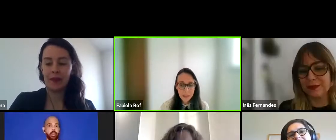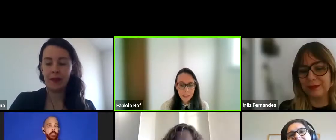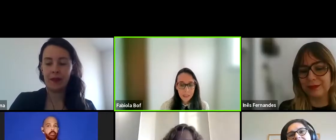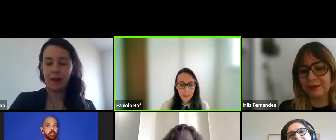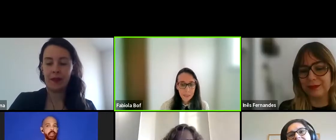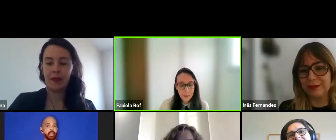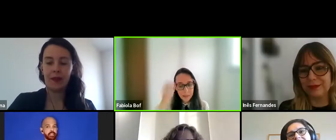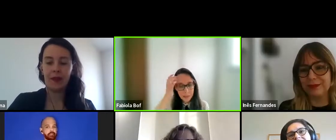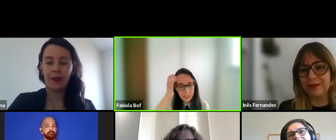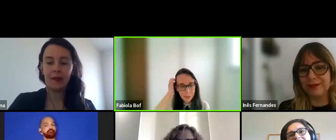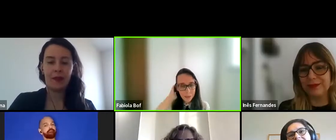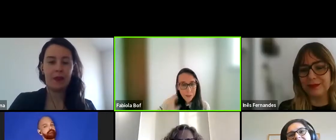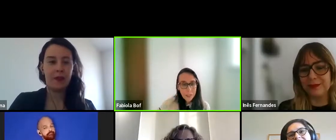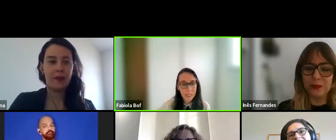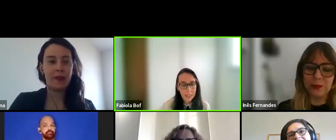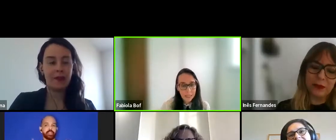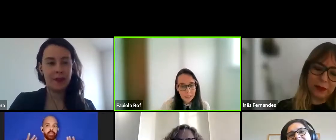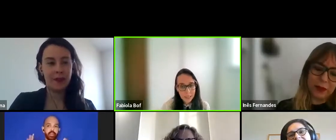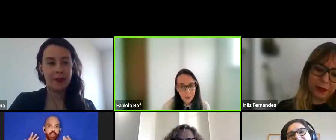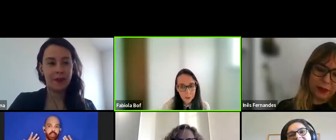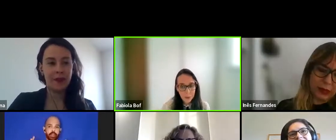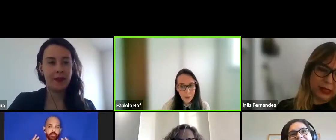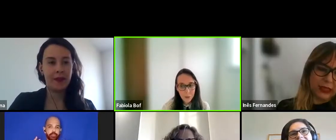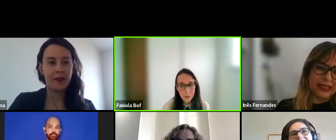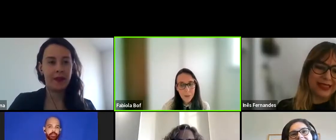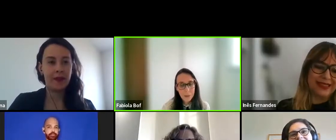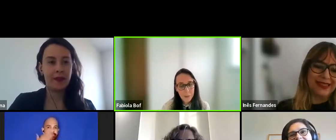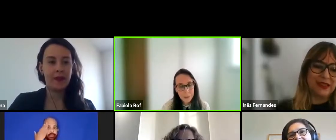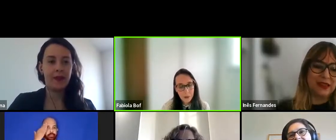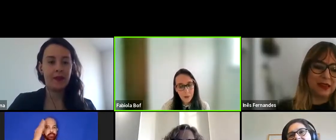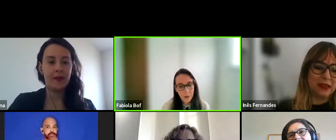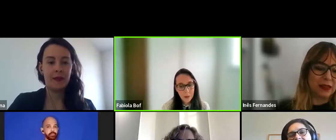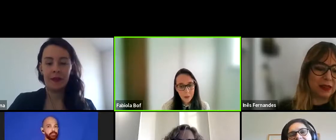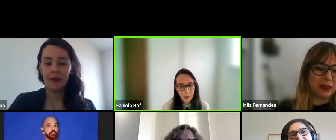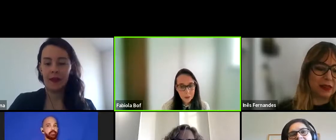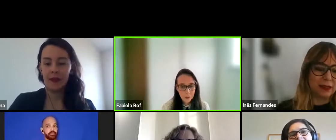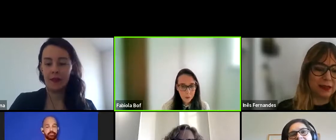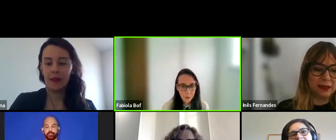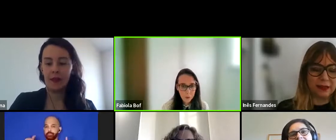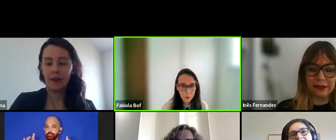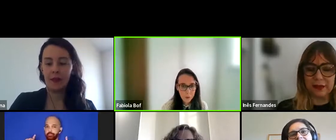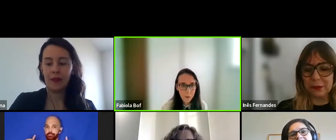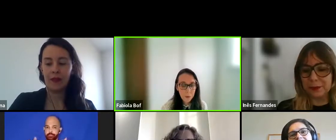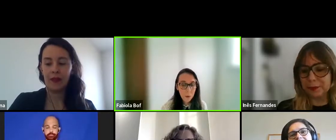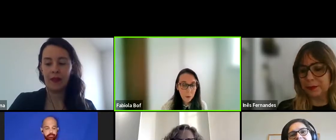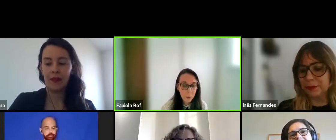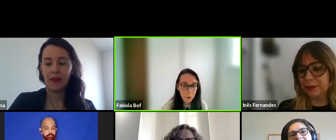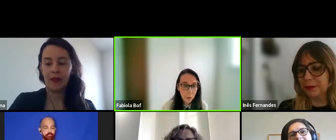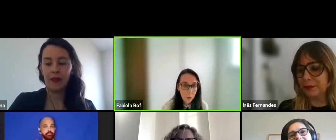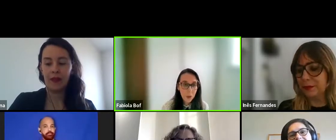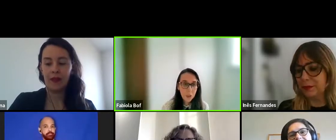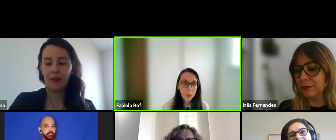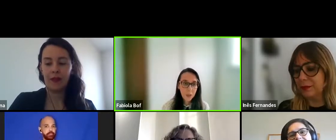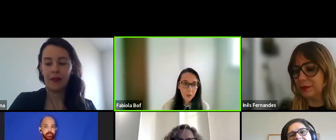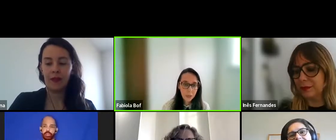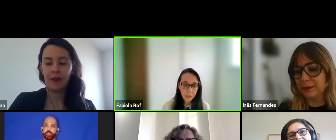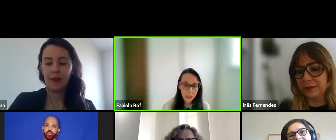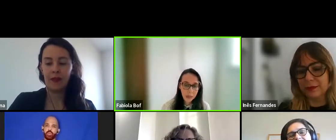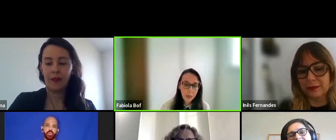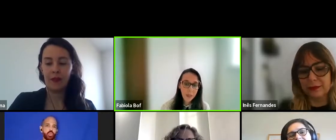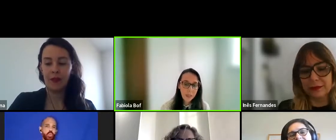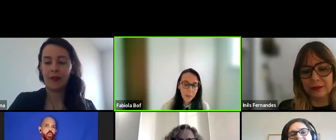Então, parabenizo e agradeço a todos, em especial a nossa instituição Fiocruz, por todo o suporte